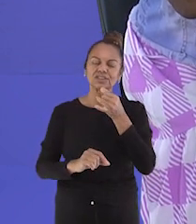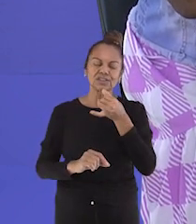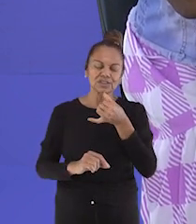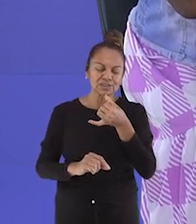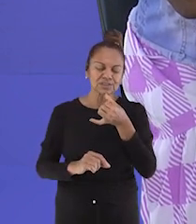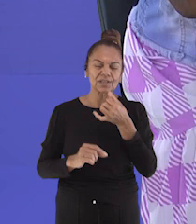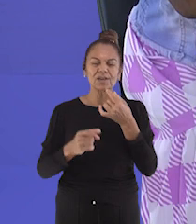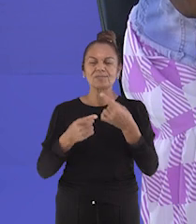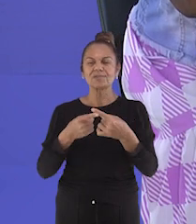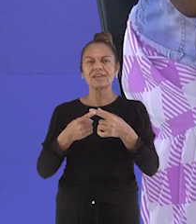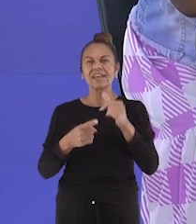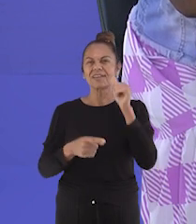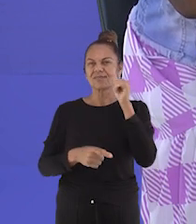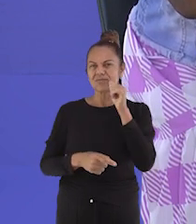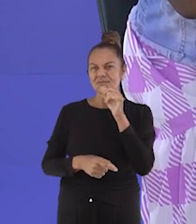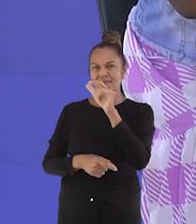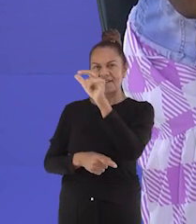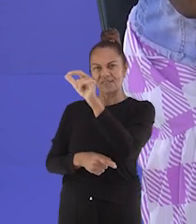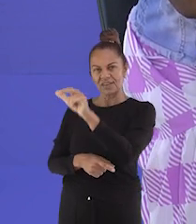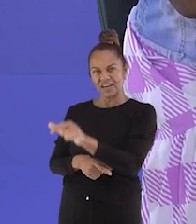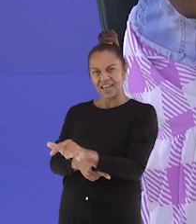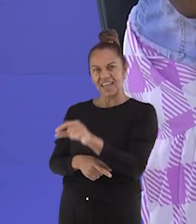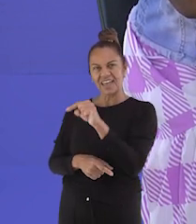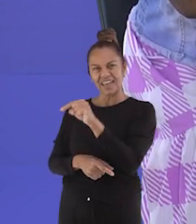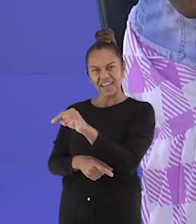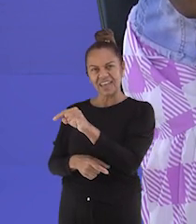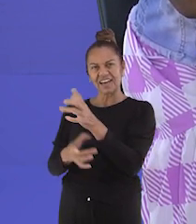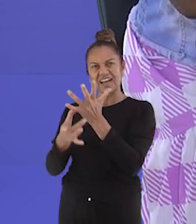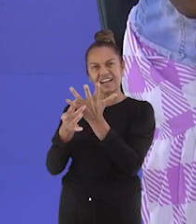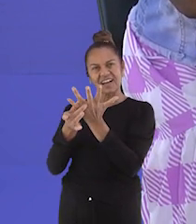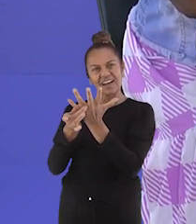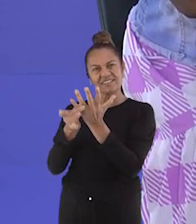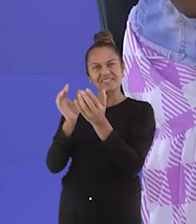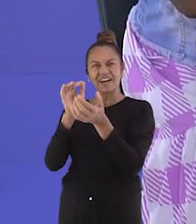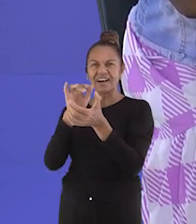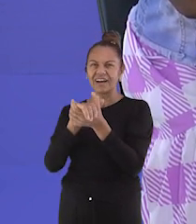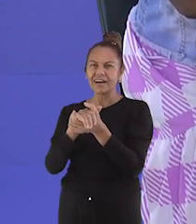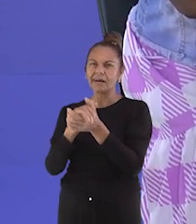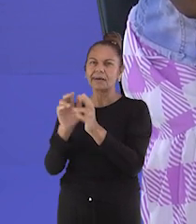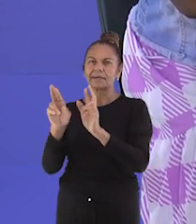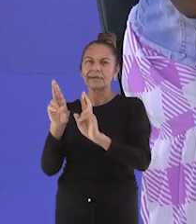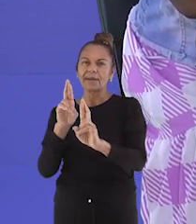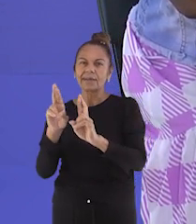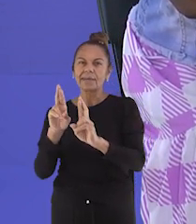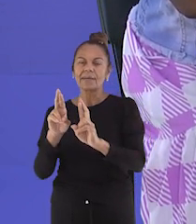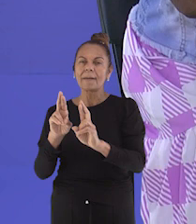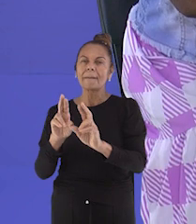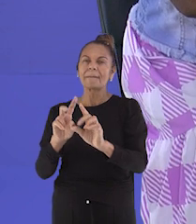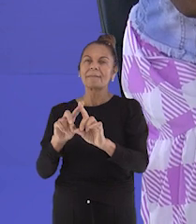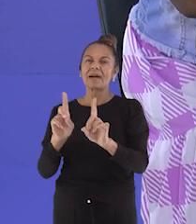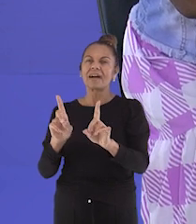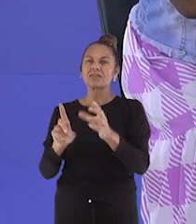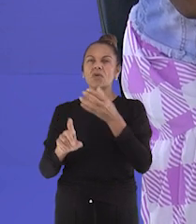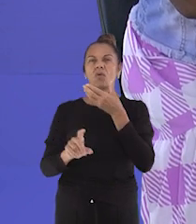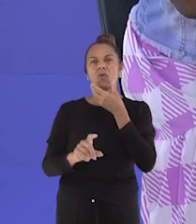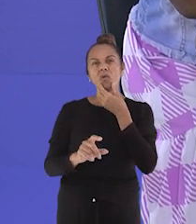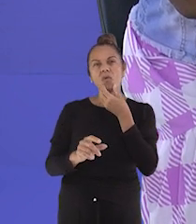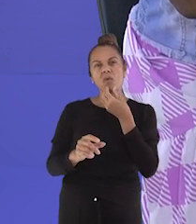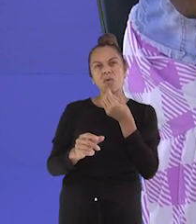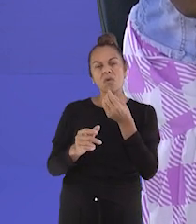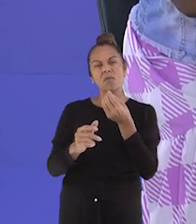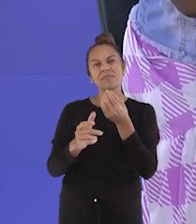uma senhora. Ela tinha tido um relacionamento, né? Casado. E